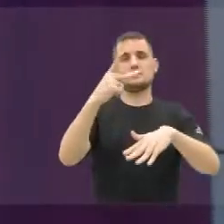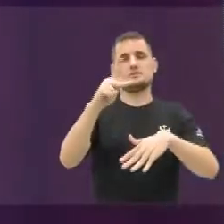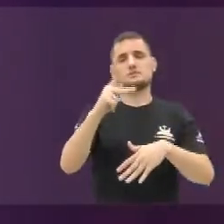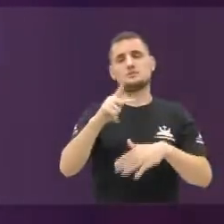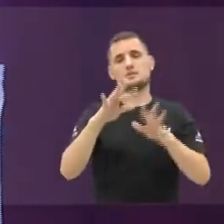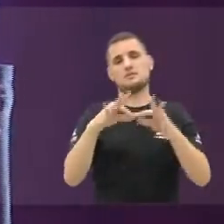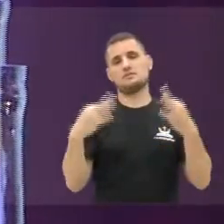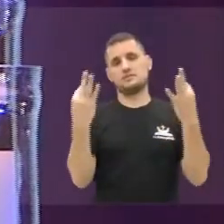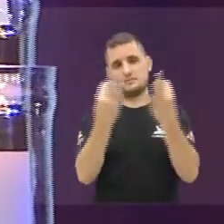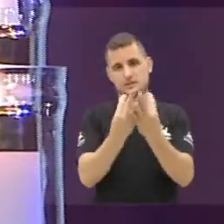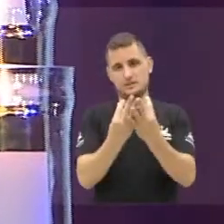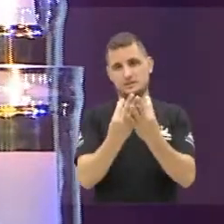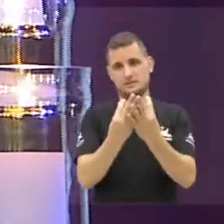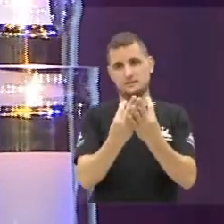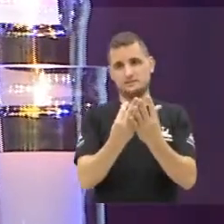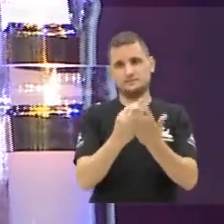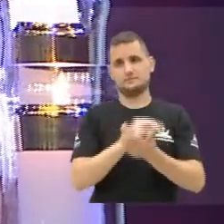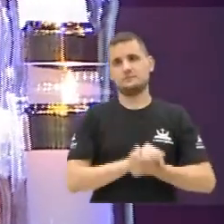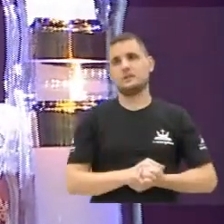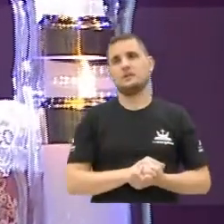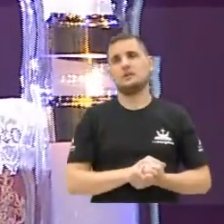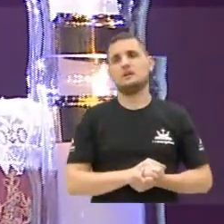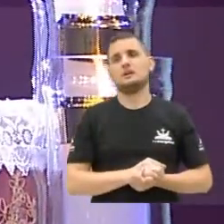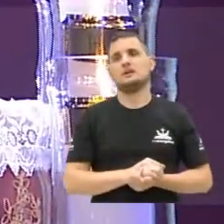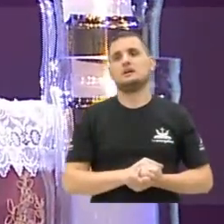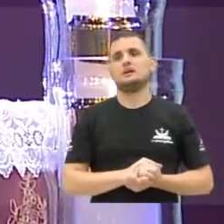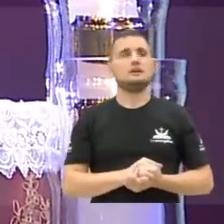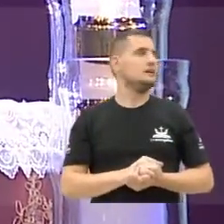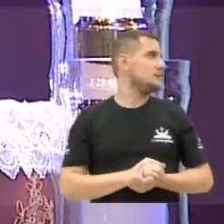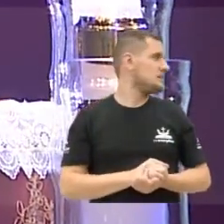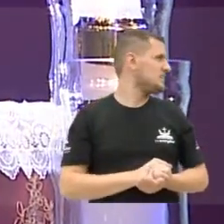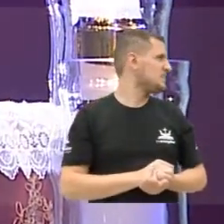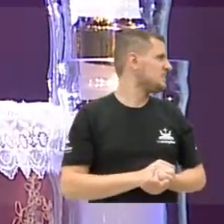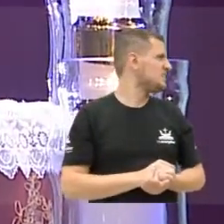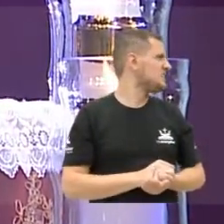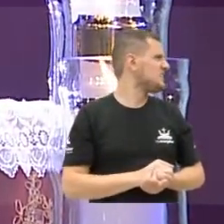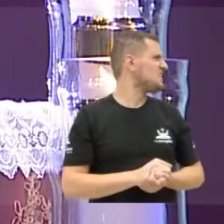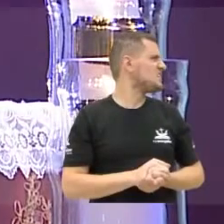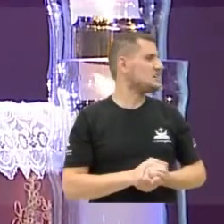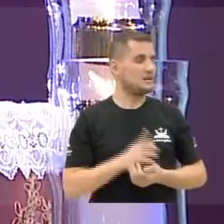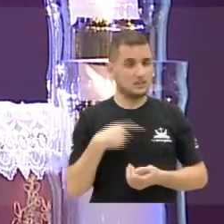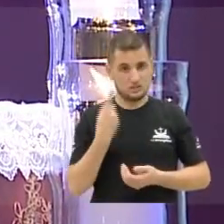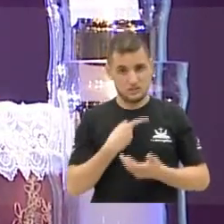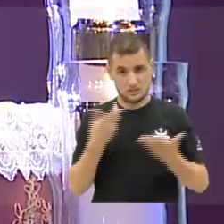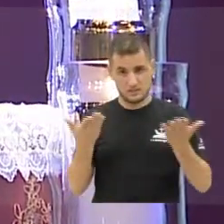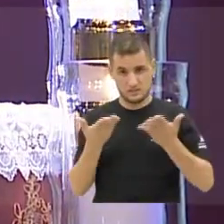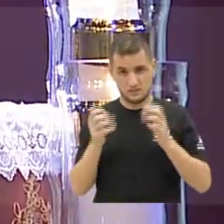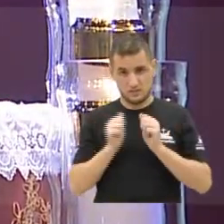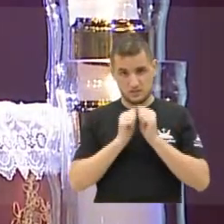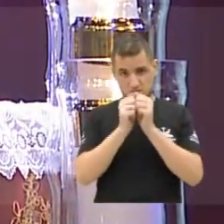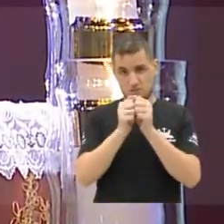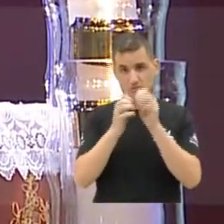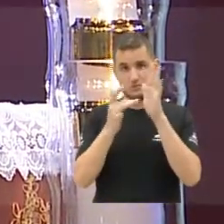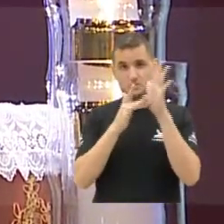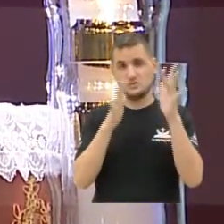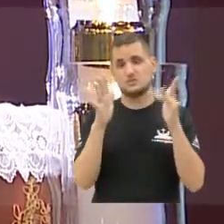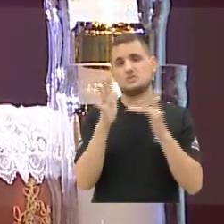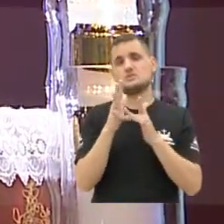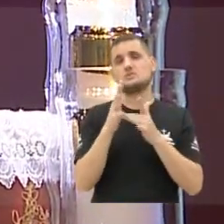paramentar, tranquilo. Enquanto isso, aqui na presença de Jesus, eu